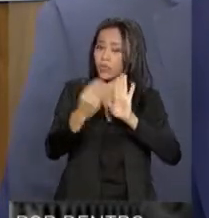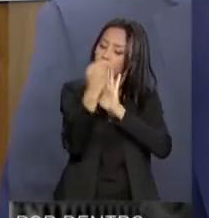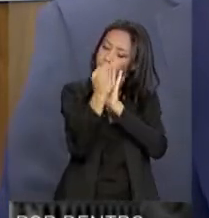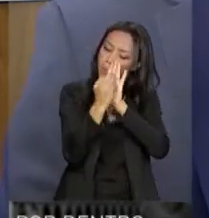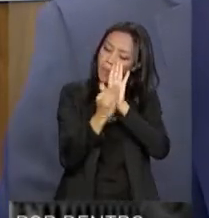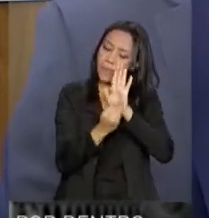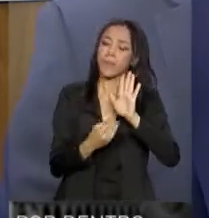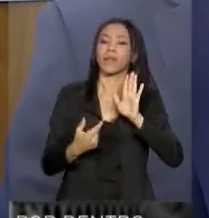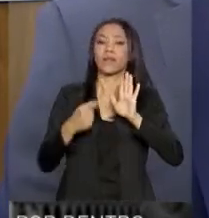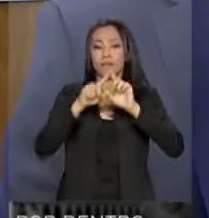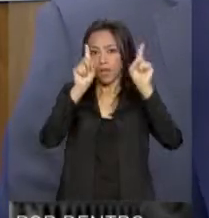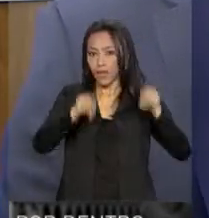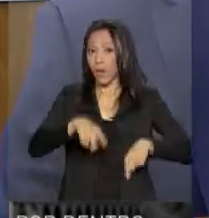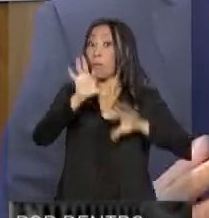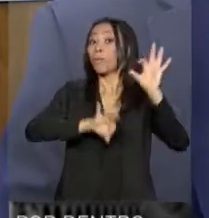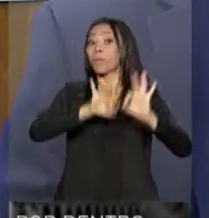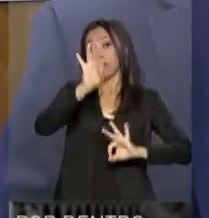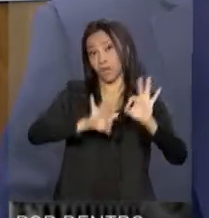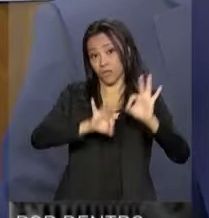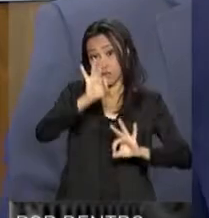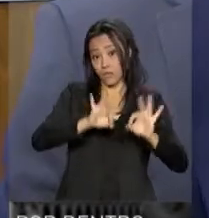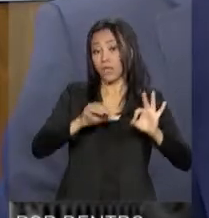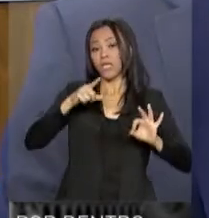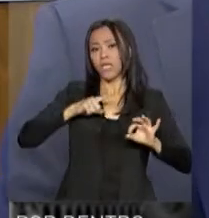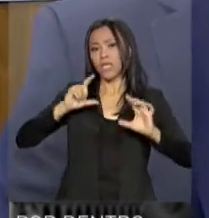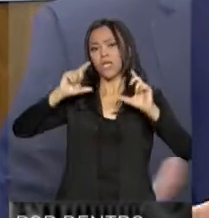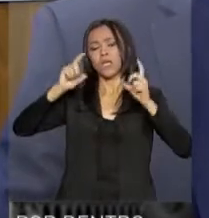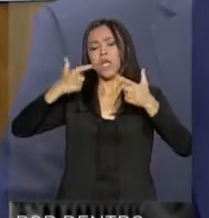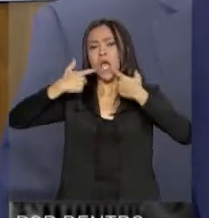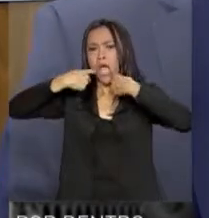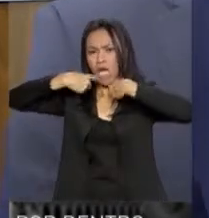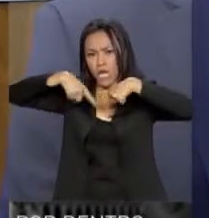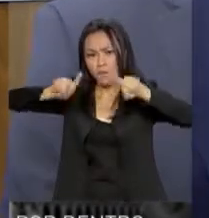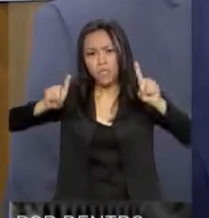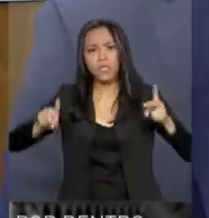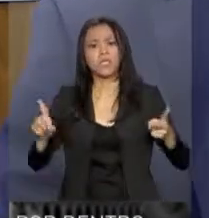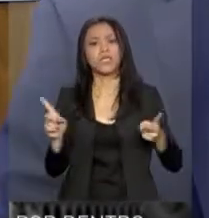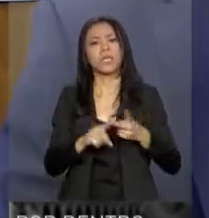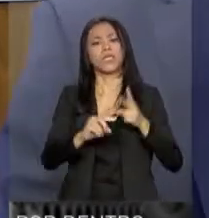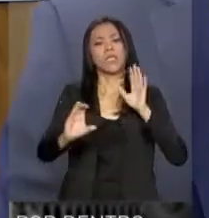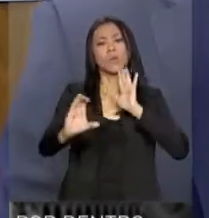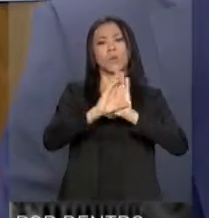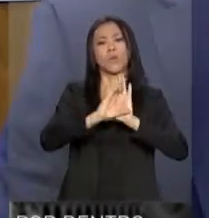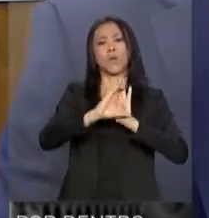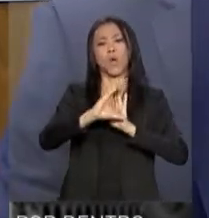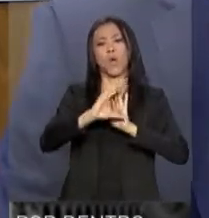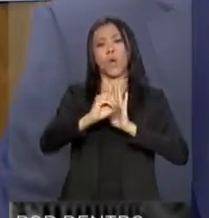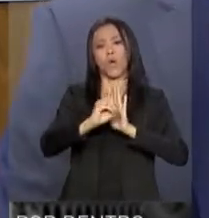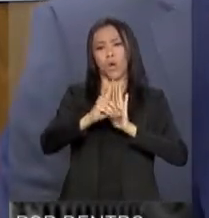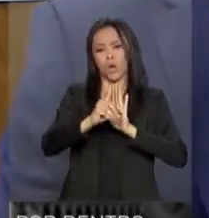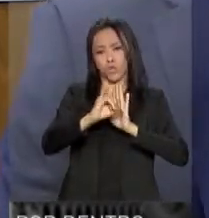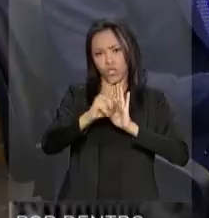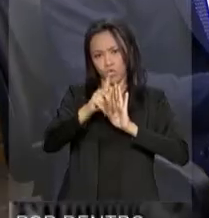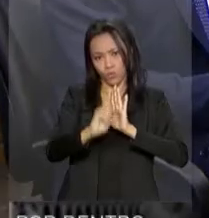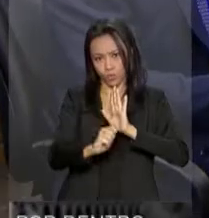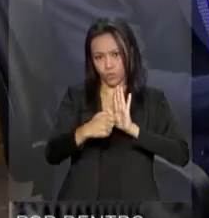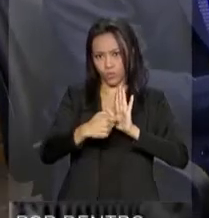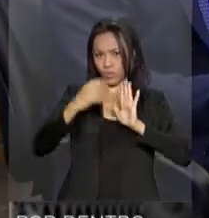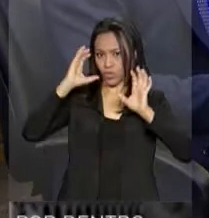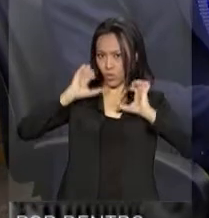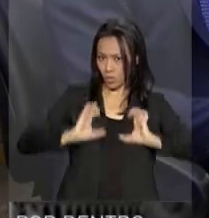além da criação de um canal de denúncia de um código de conduta uma análise de todos os riscos de